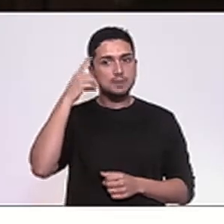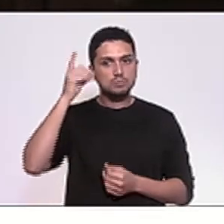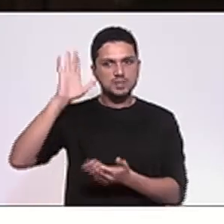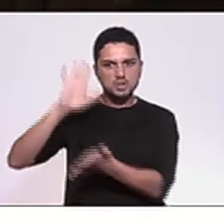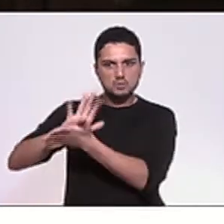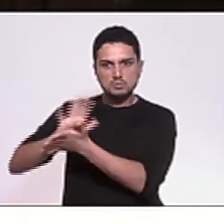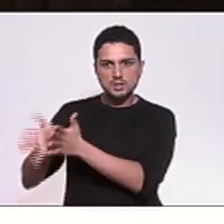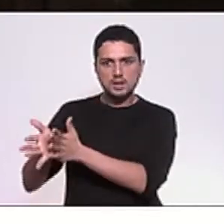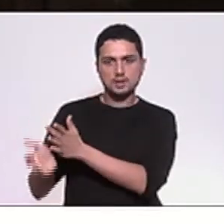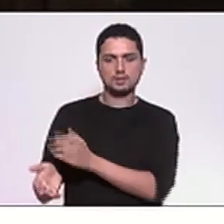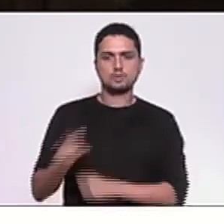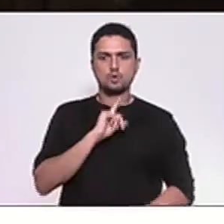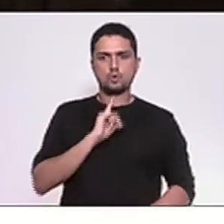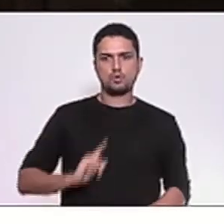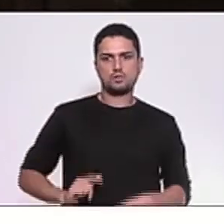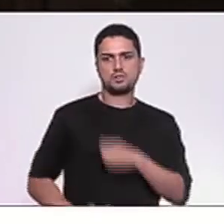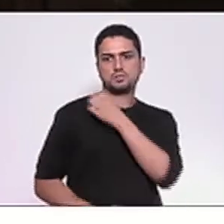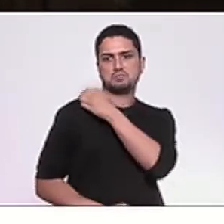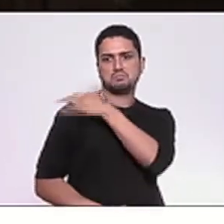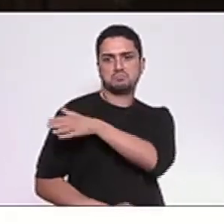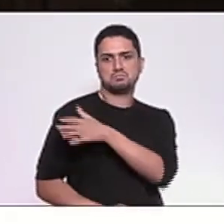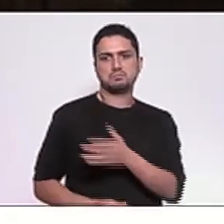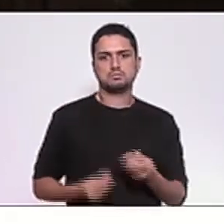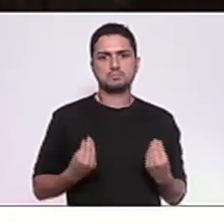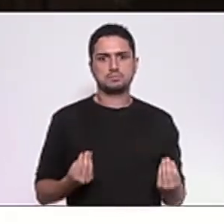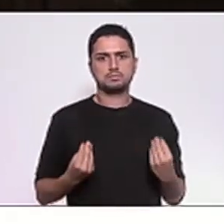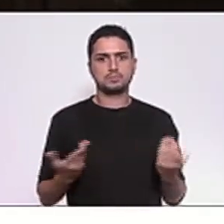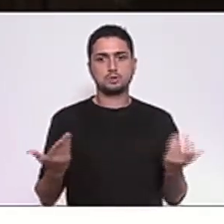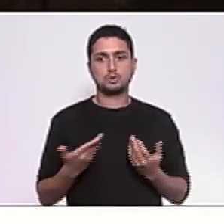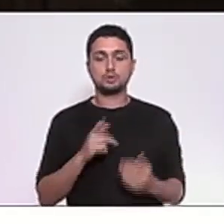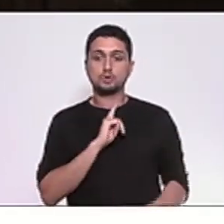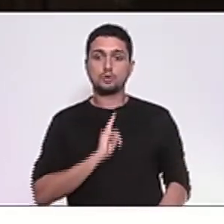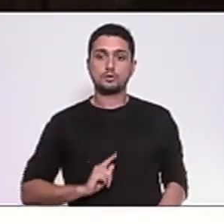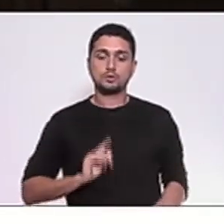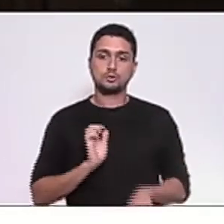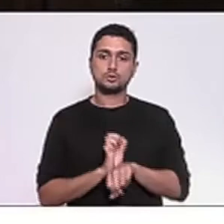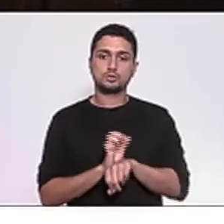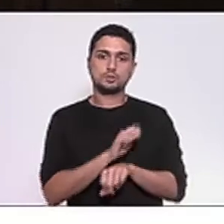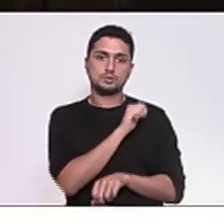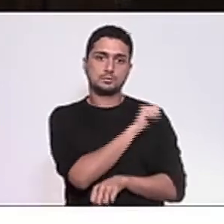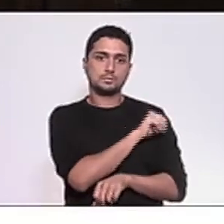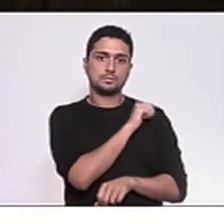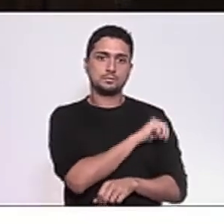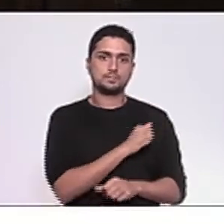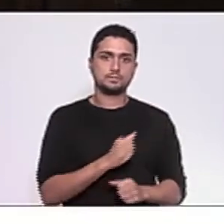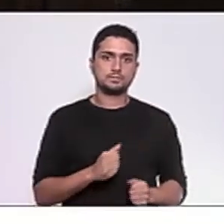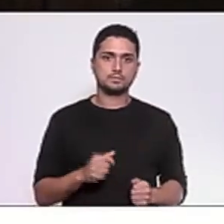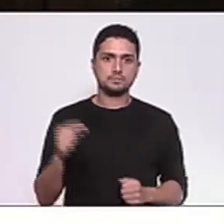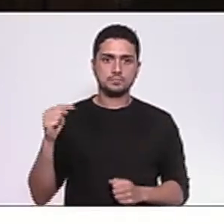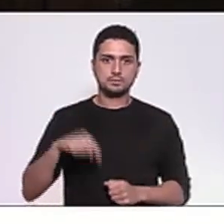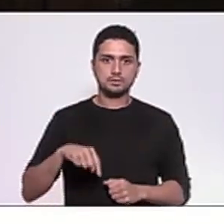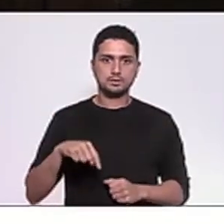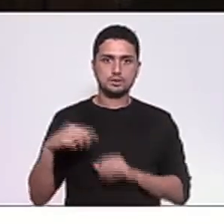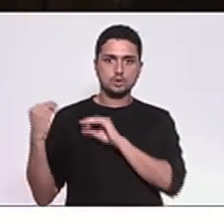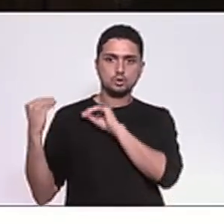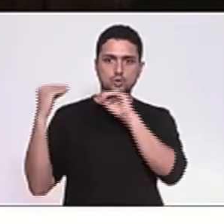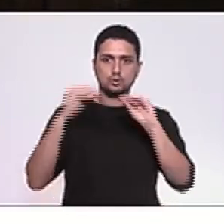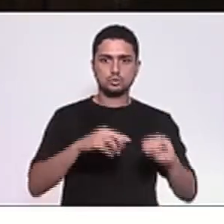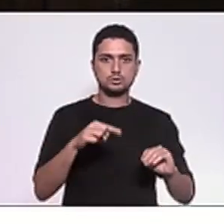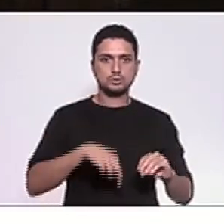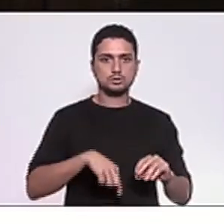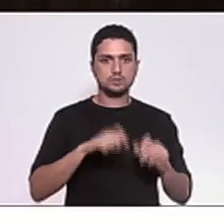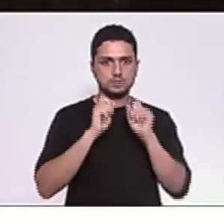humilhados pelo governador do estado. Hoje, o governador do estado traz para essa casa